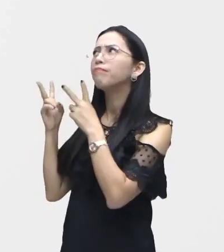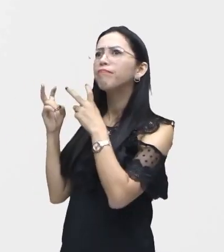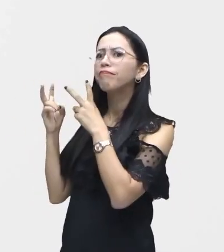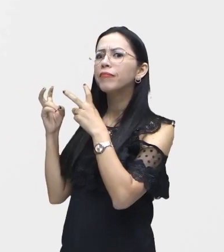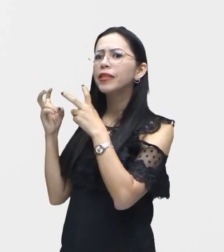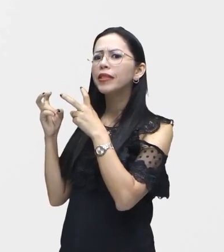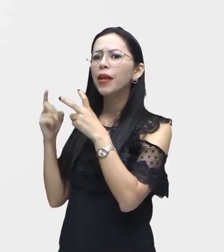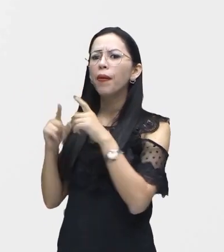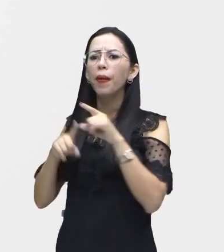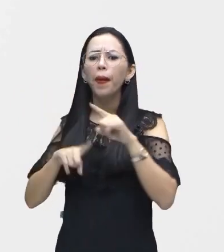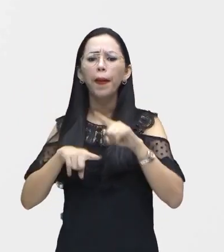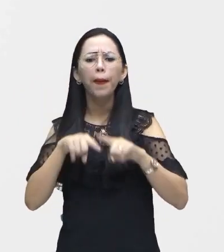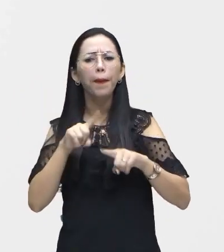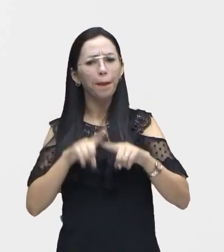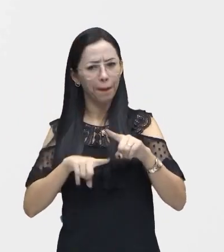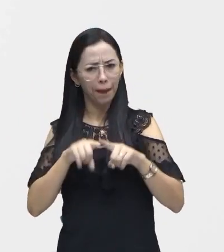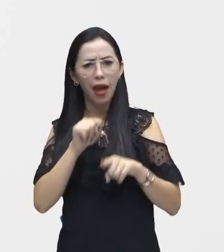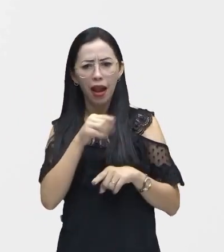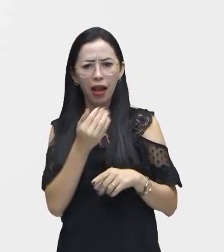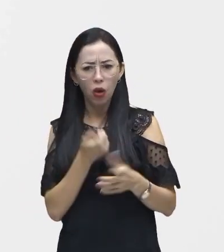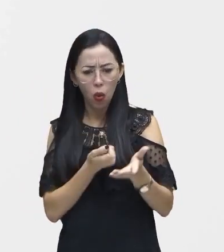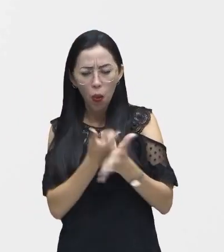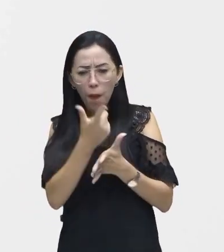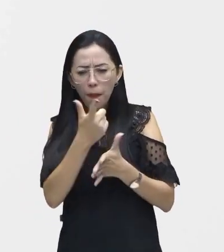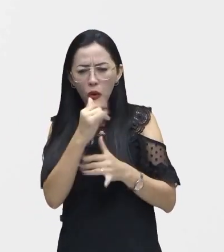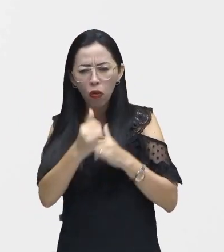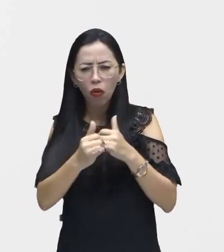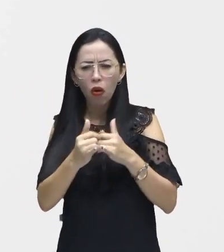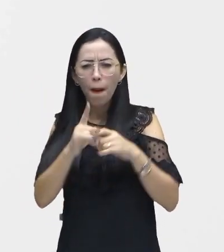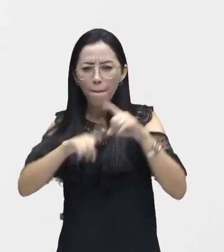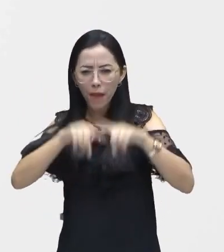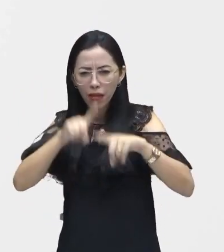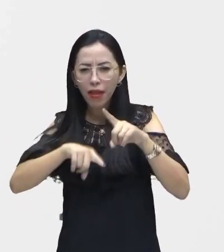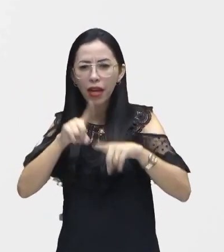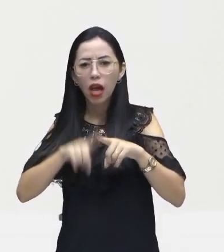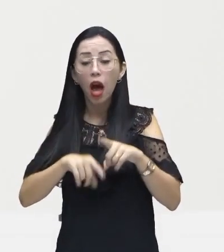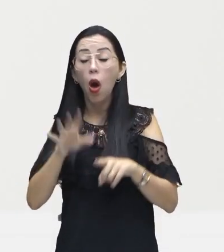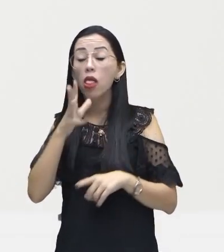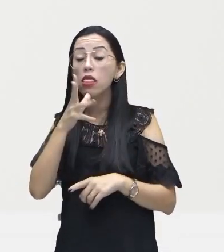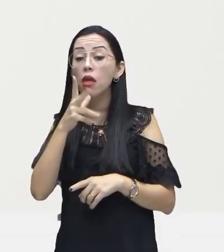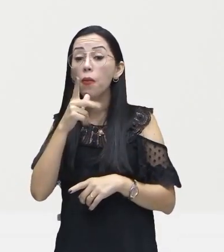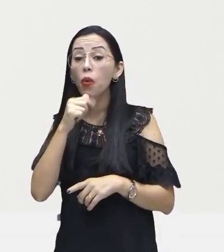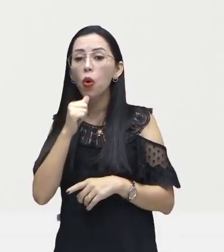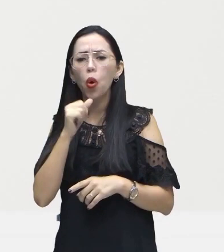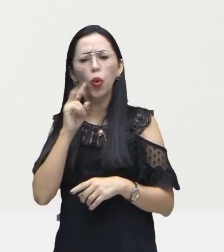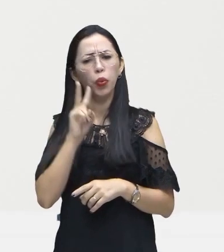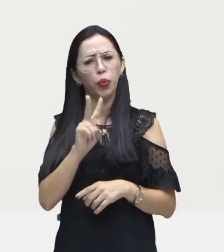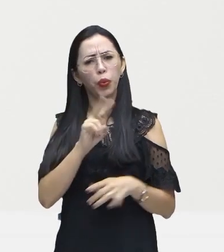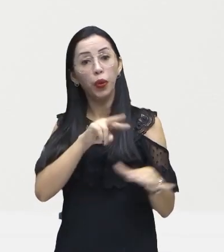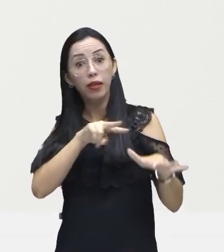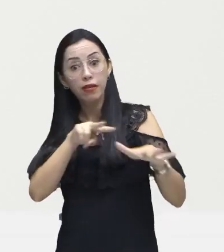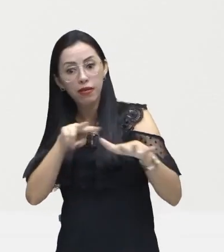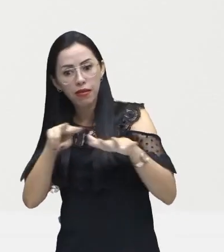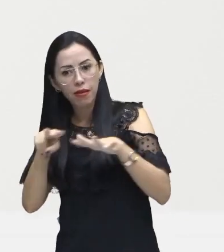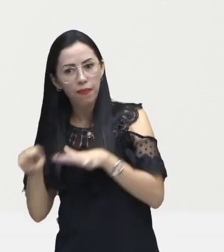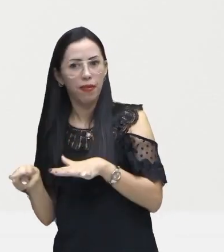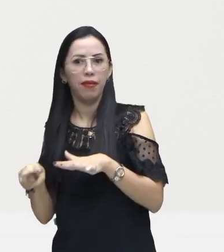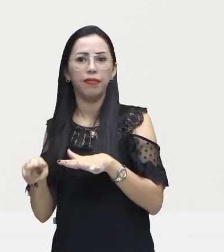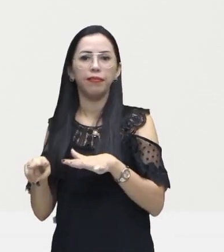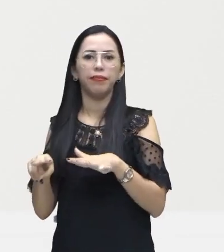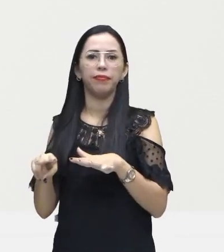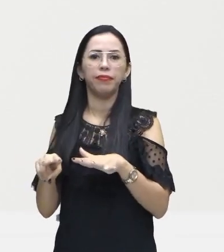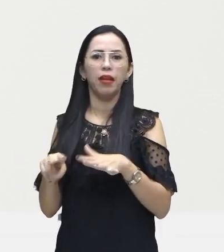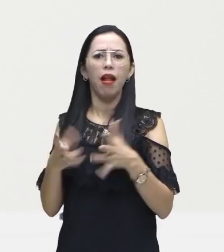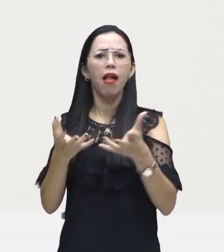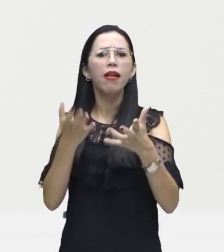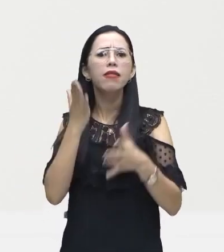demorou 2 semanas para chegar, tá certo? 2 semanas. E ela quer saber o